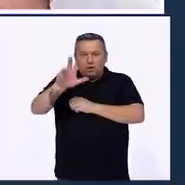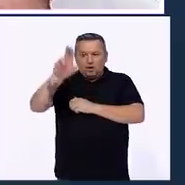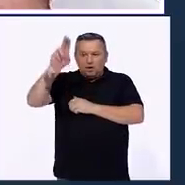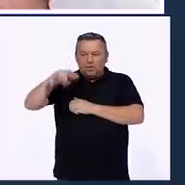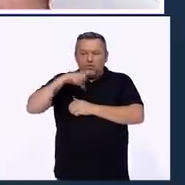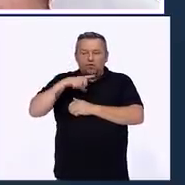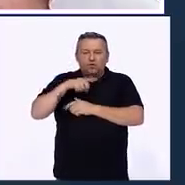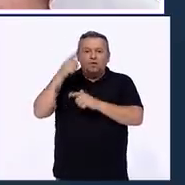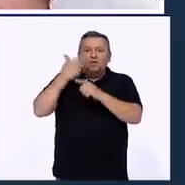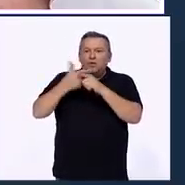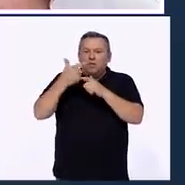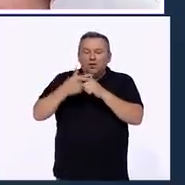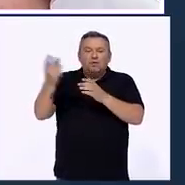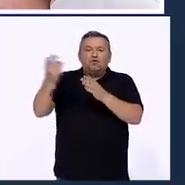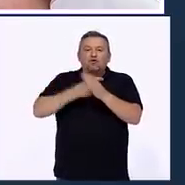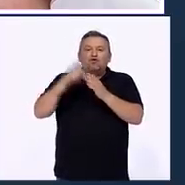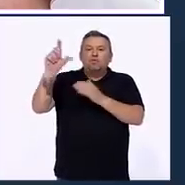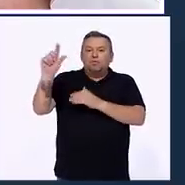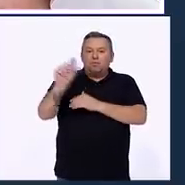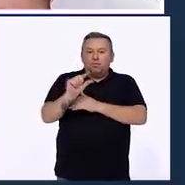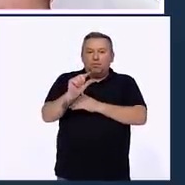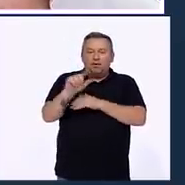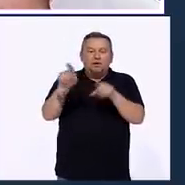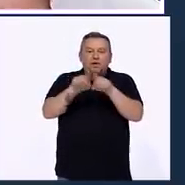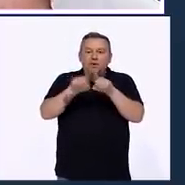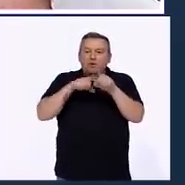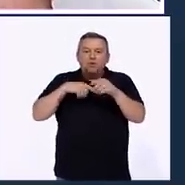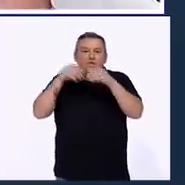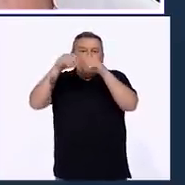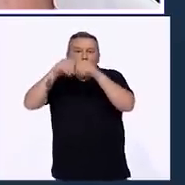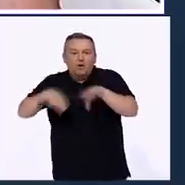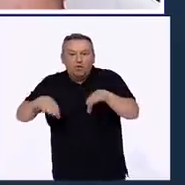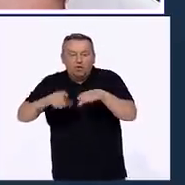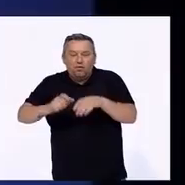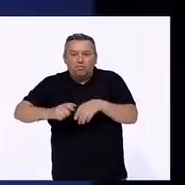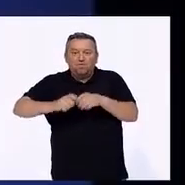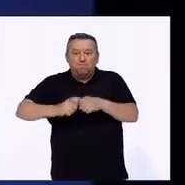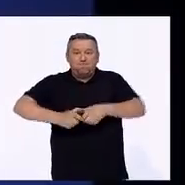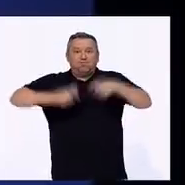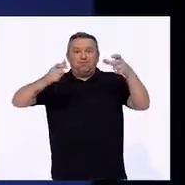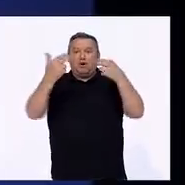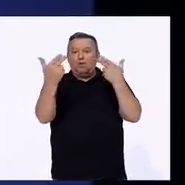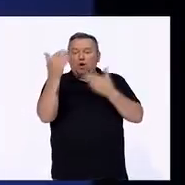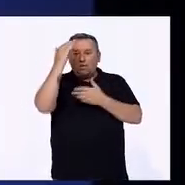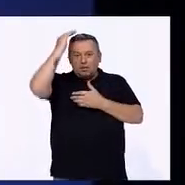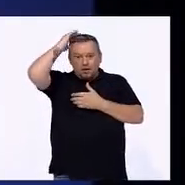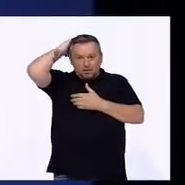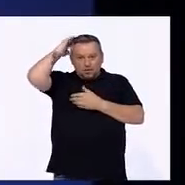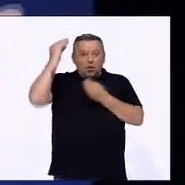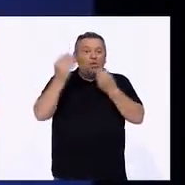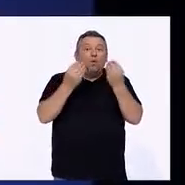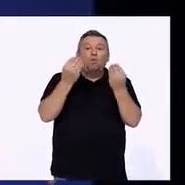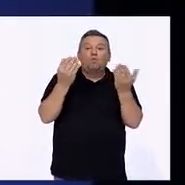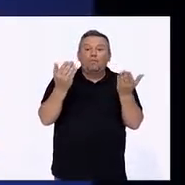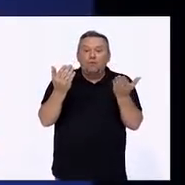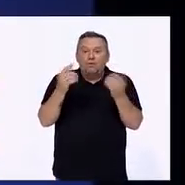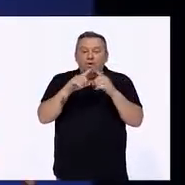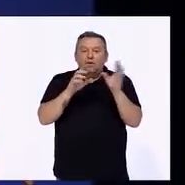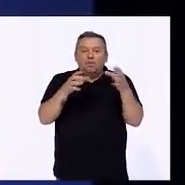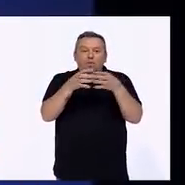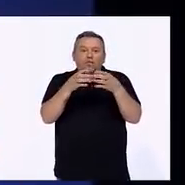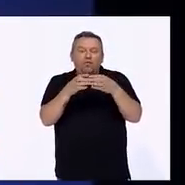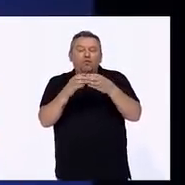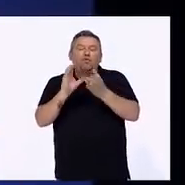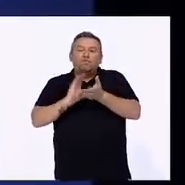a diminuição da dívida e não tínhamos déficit do tamanho do governo Temer. Com quais medidas? Com medidas que garantiam um conjunto de